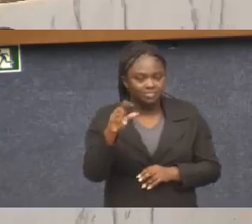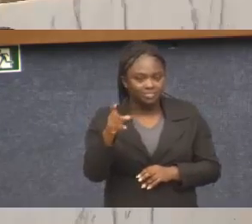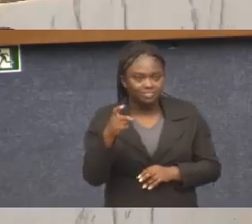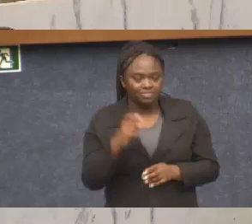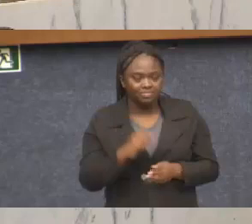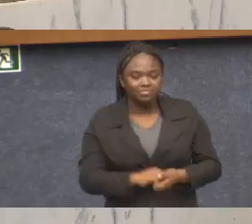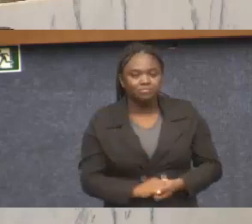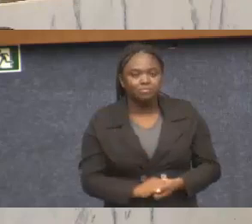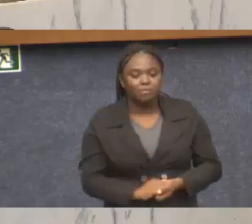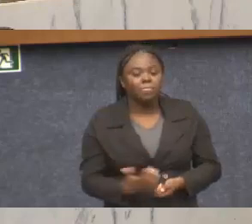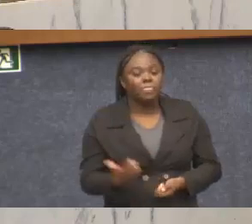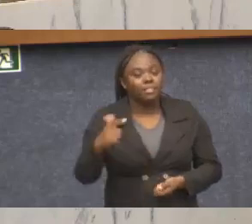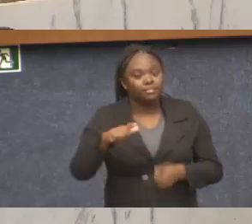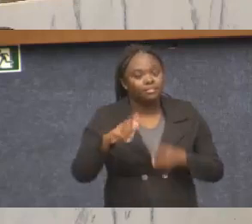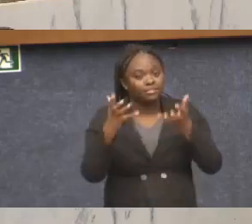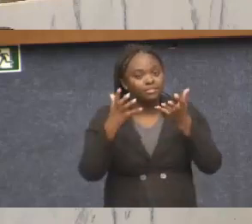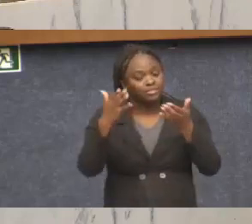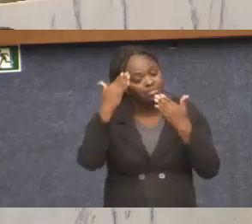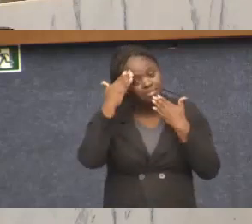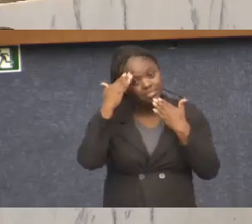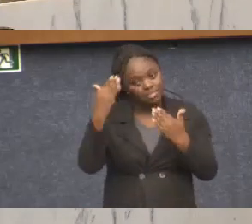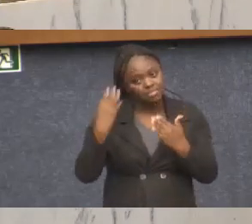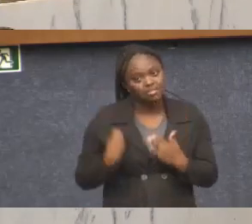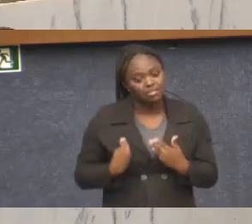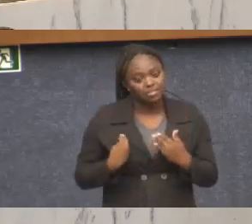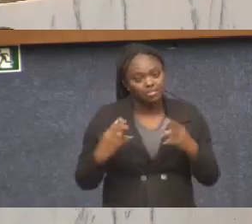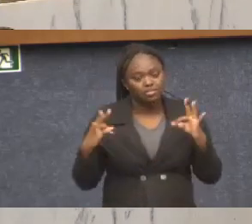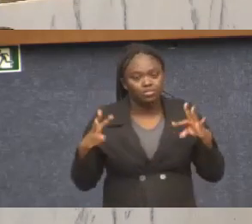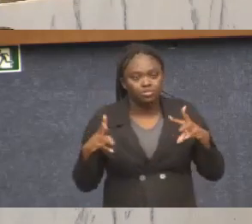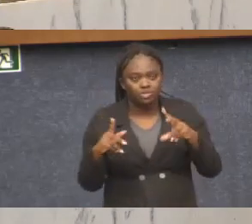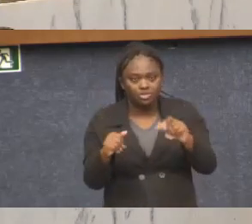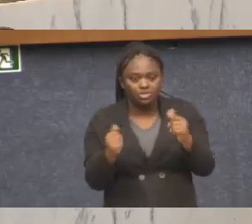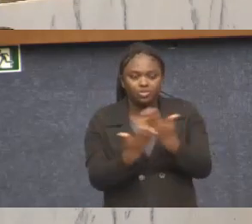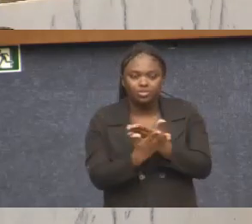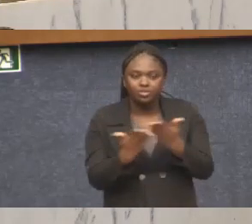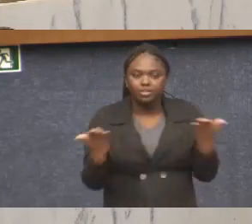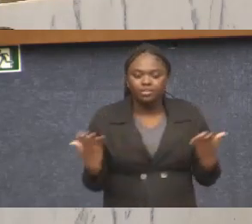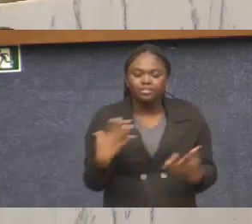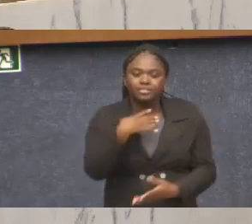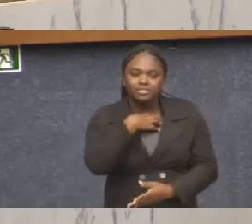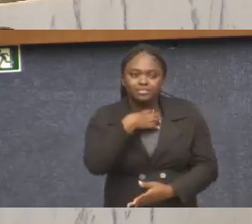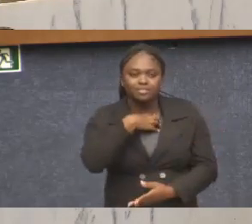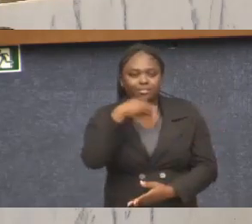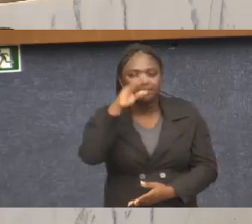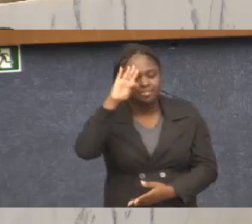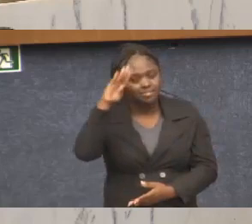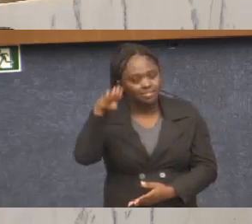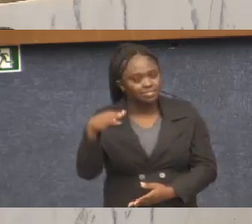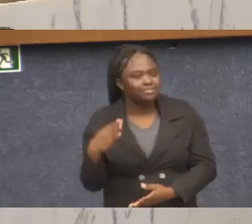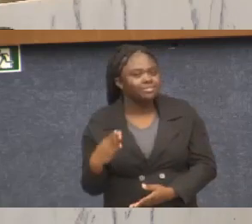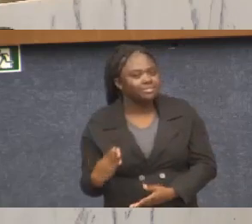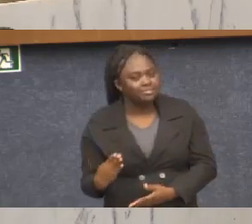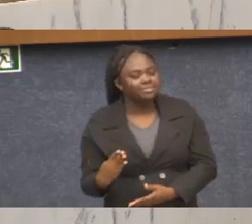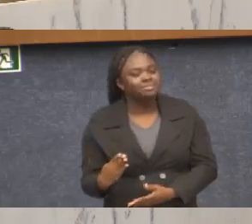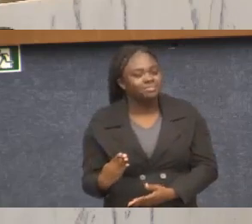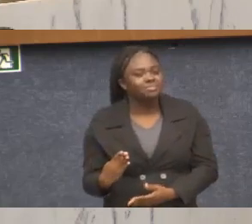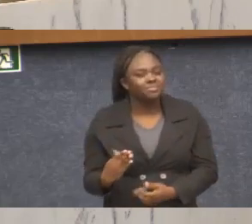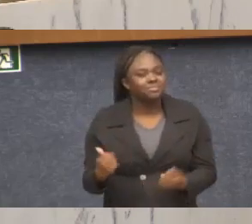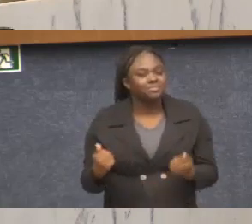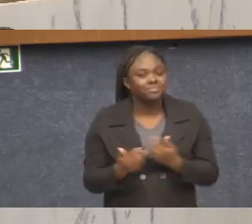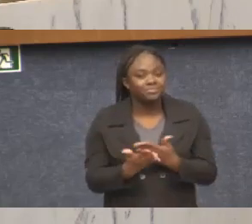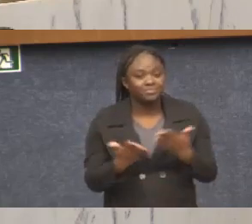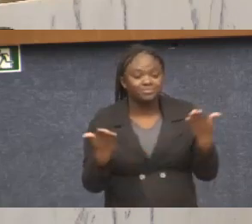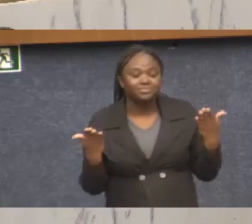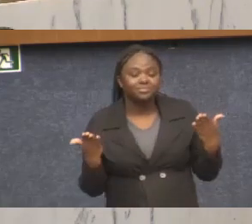Mais uma vez, eu quero agradecer a presença de todos vocês. Me sinto honrado com esta homenagem aqui.